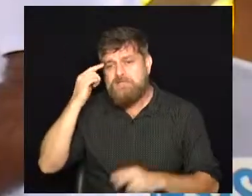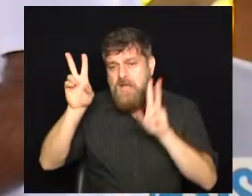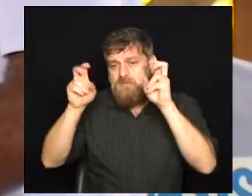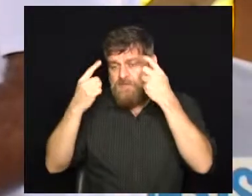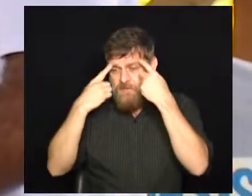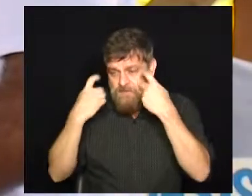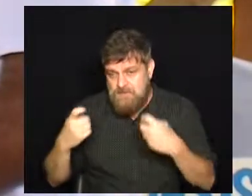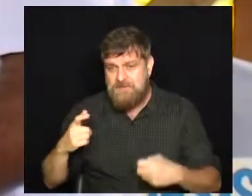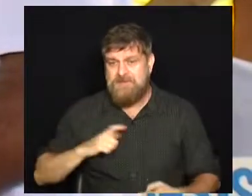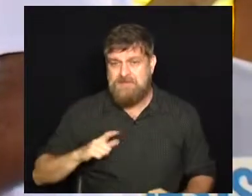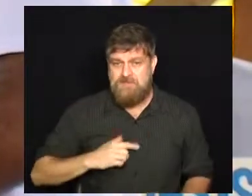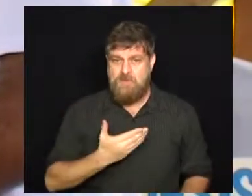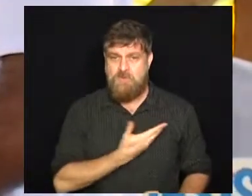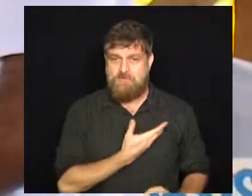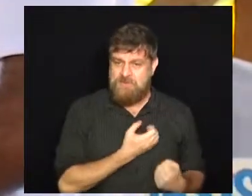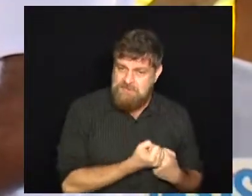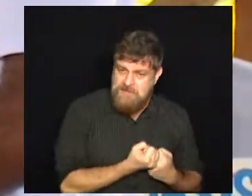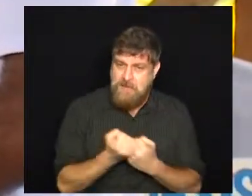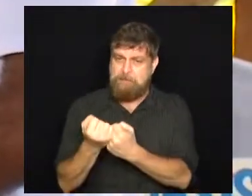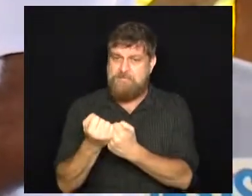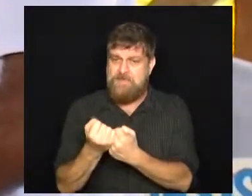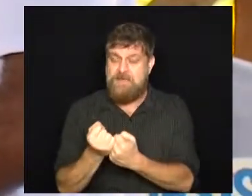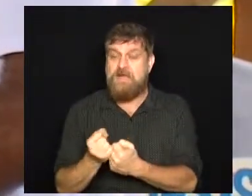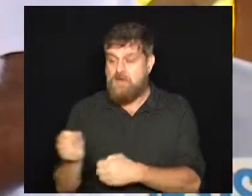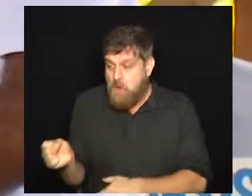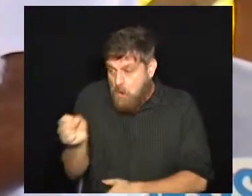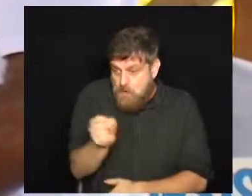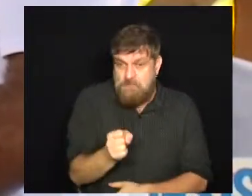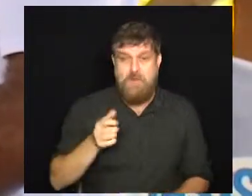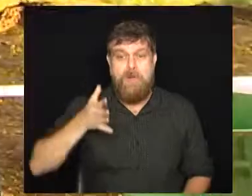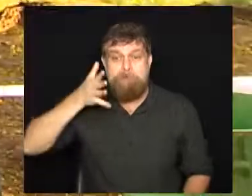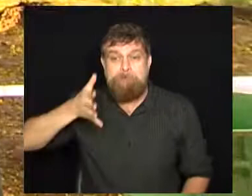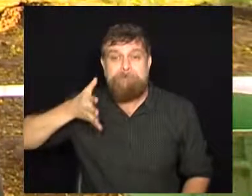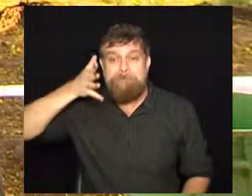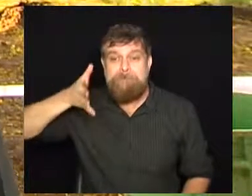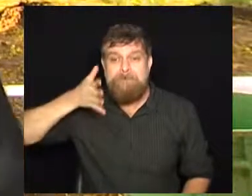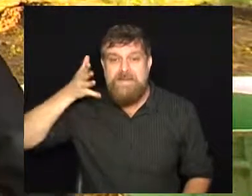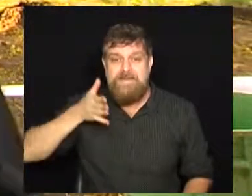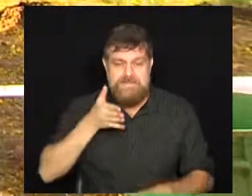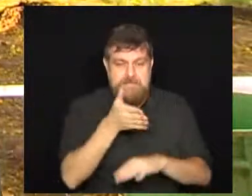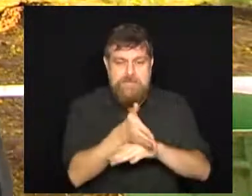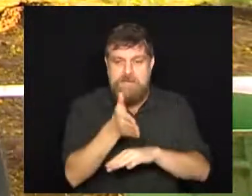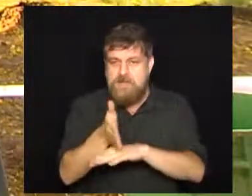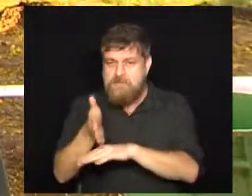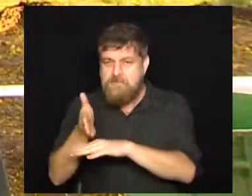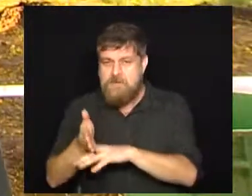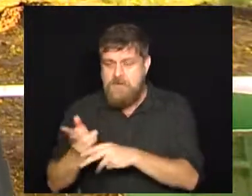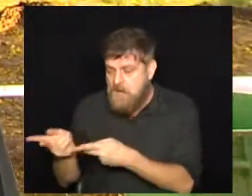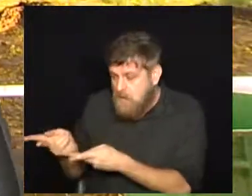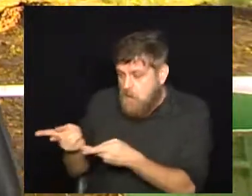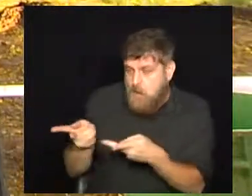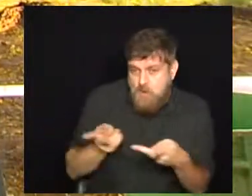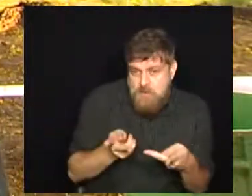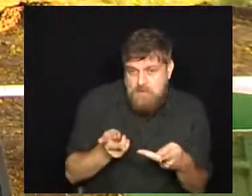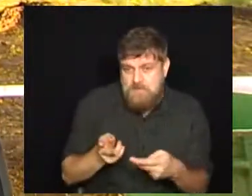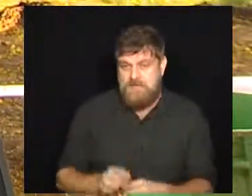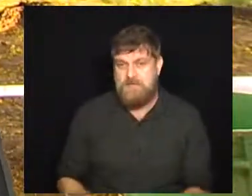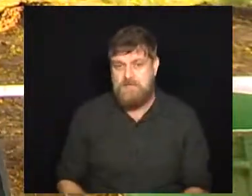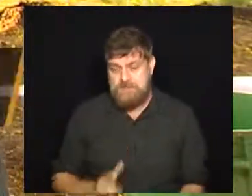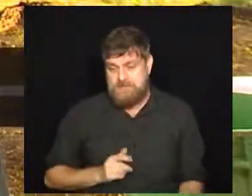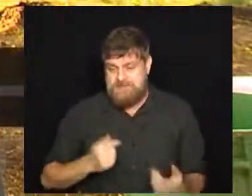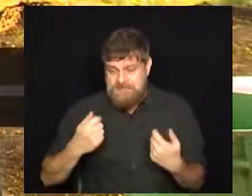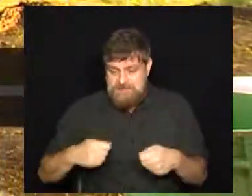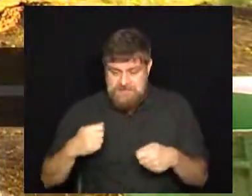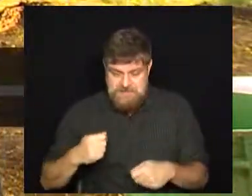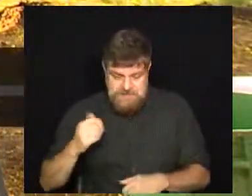Com o apoio do amigo, ele também dá palestras pela cidade. Eu convoquei eles e falei, vamos usar